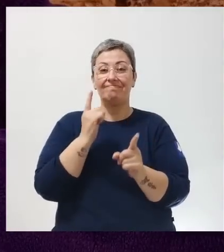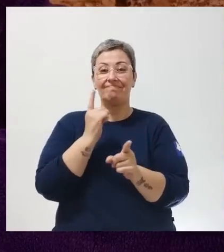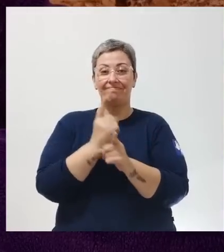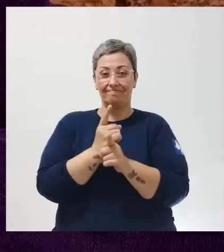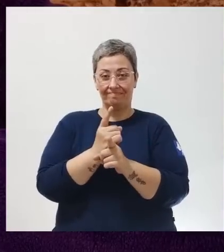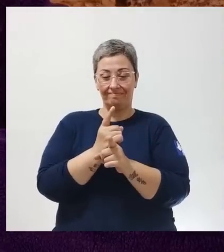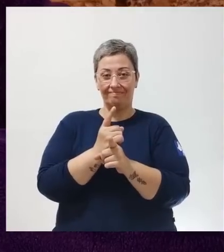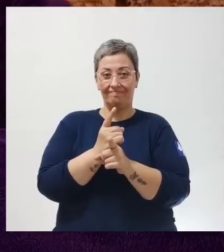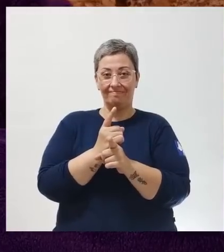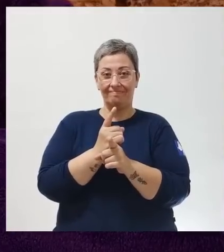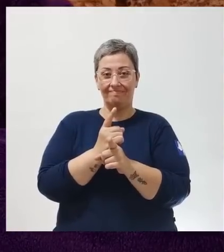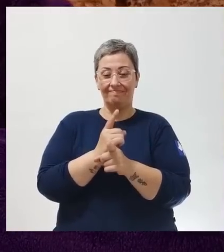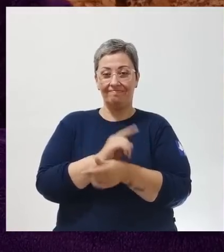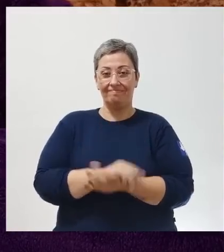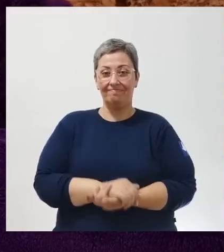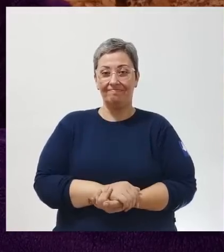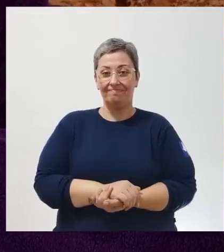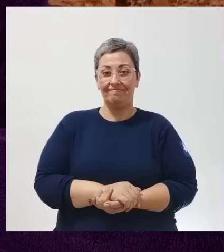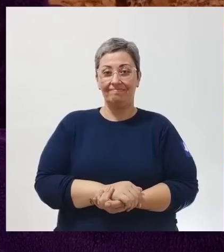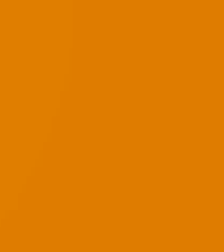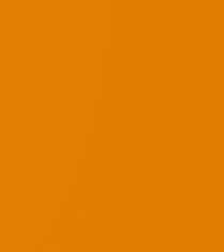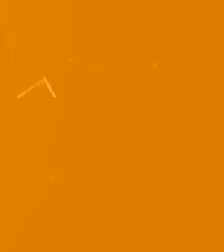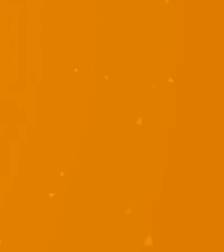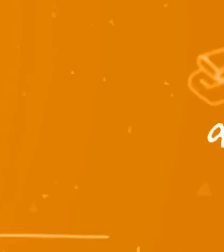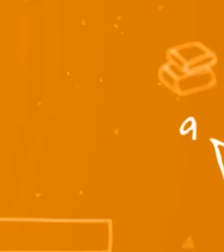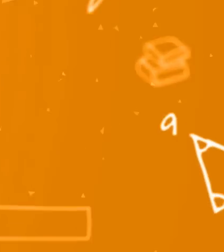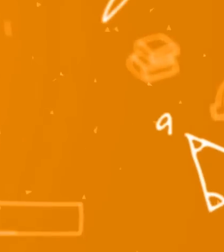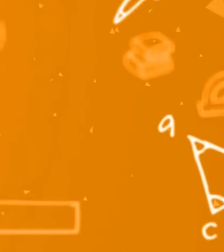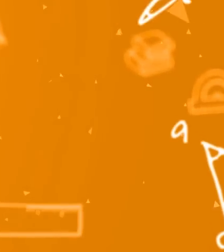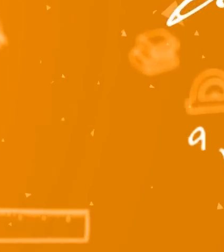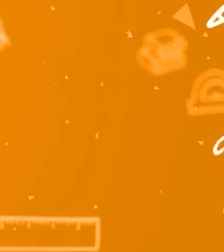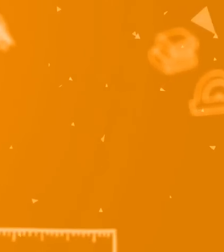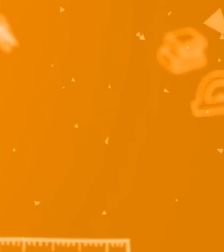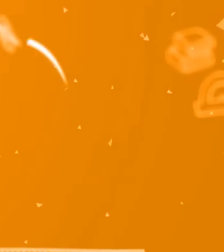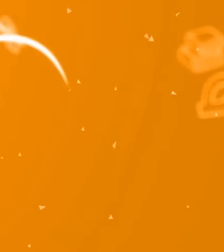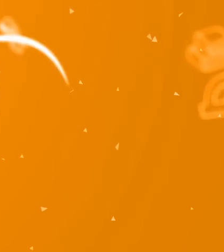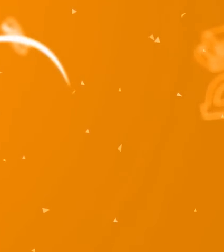gente se vê.